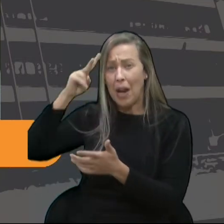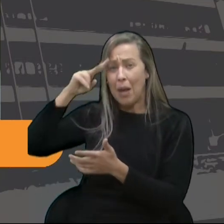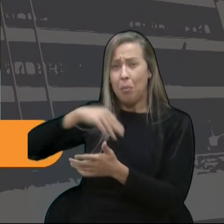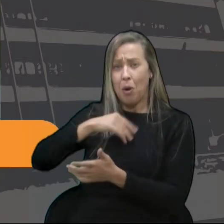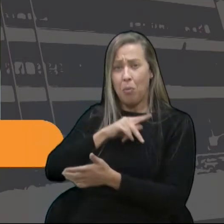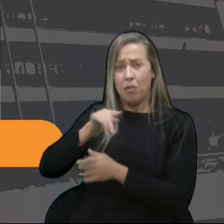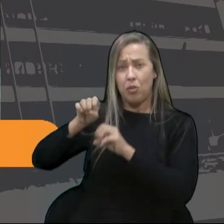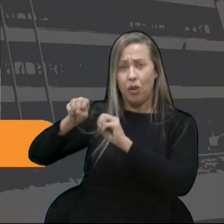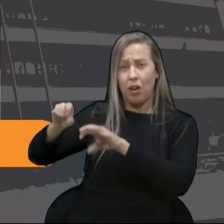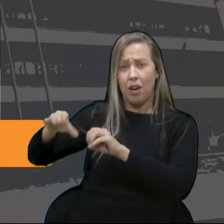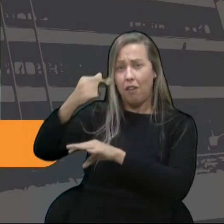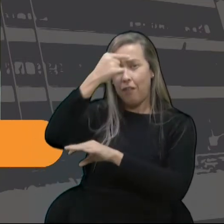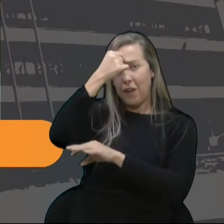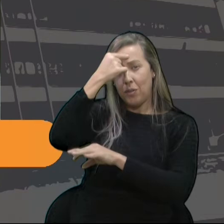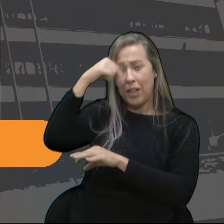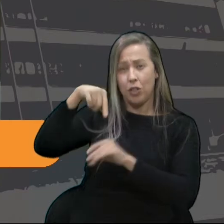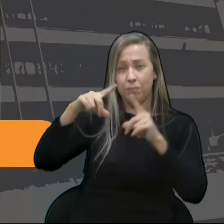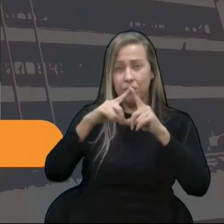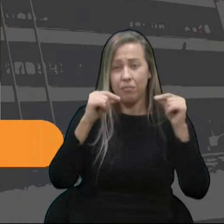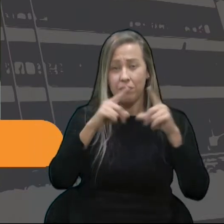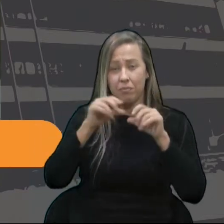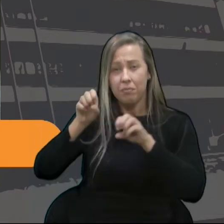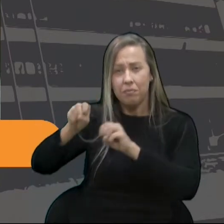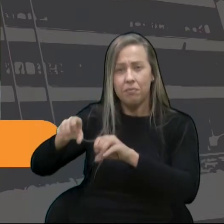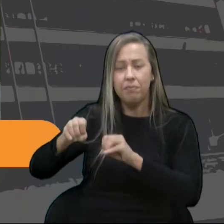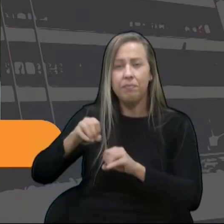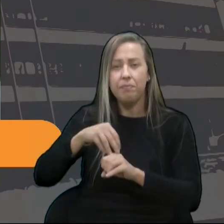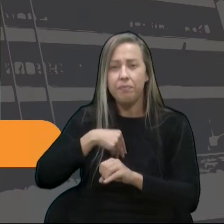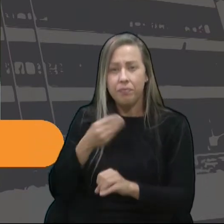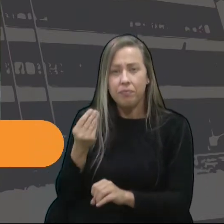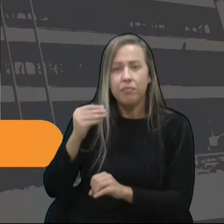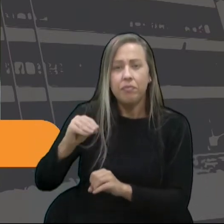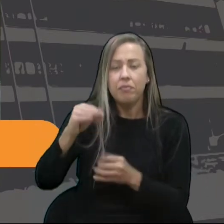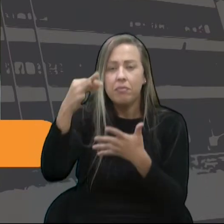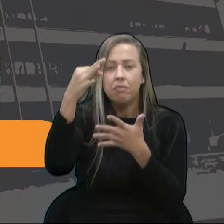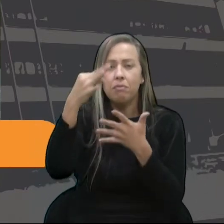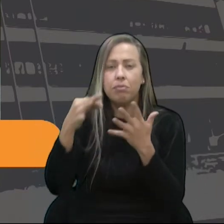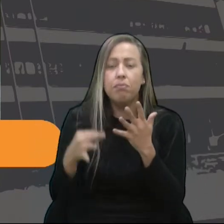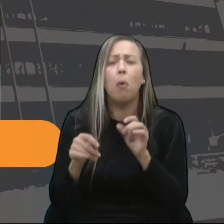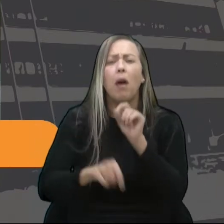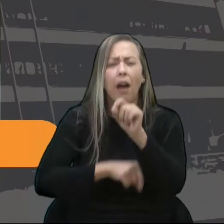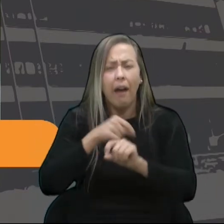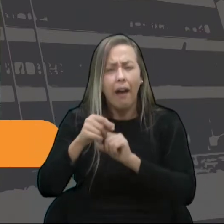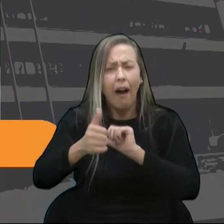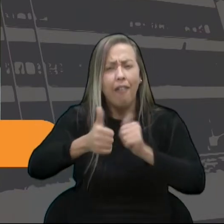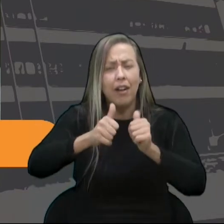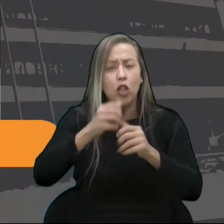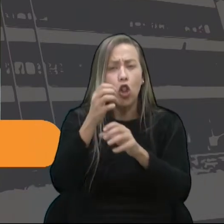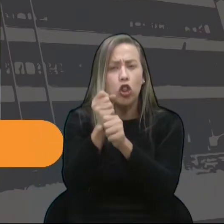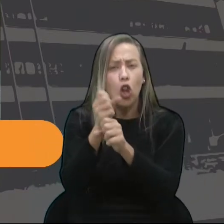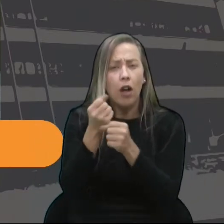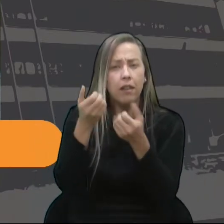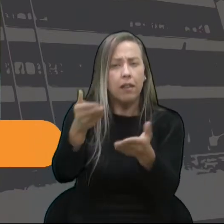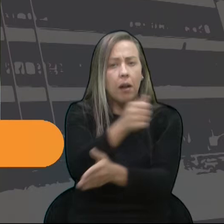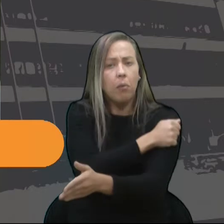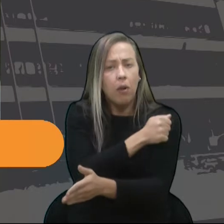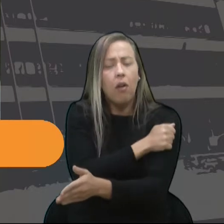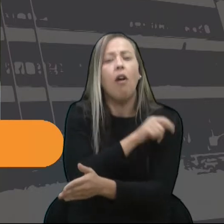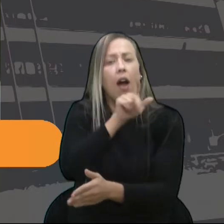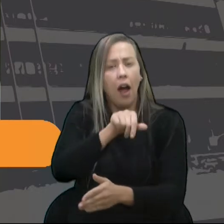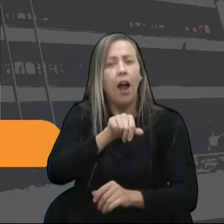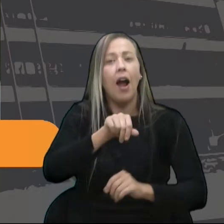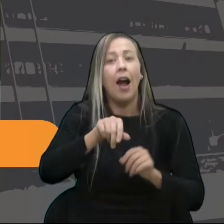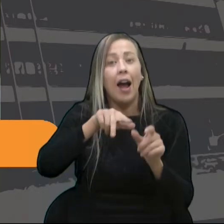numa faculdade aqui em Brasília, eu botei como um dos critérios de nota para os alunos a